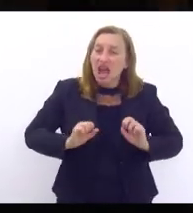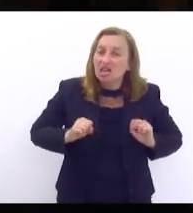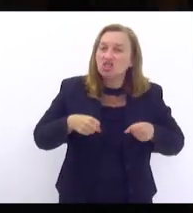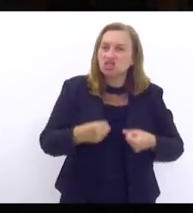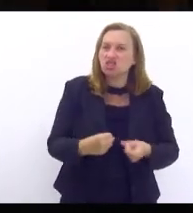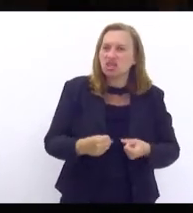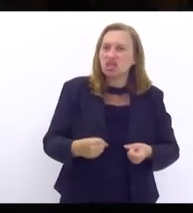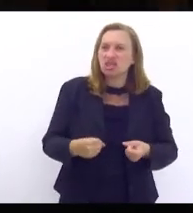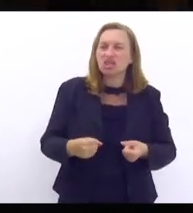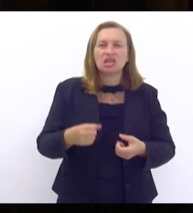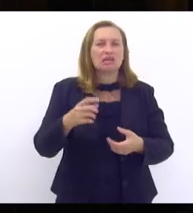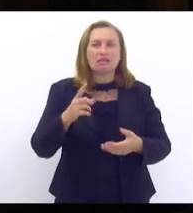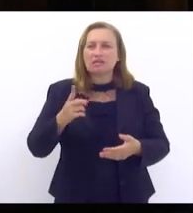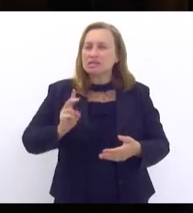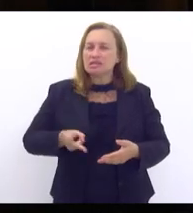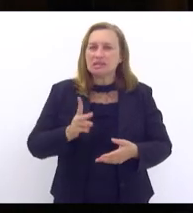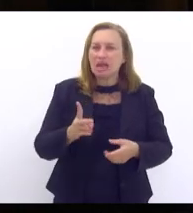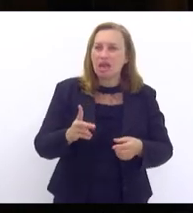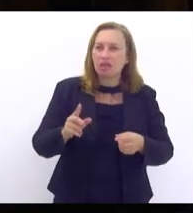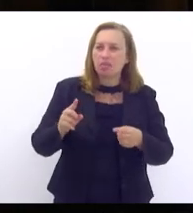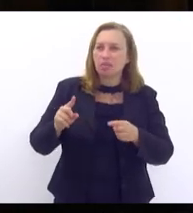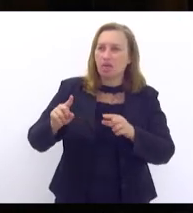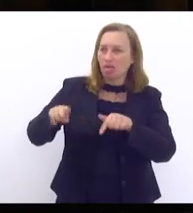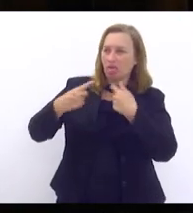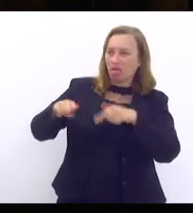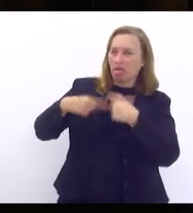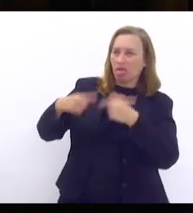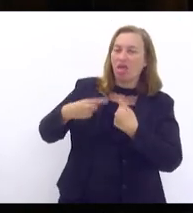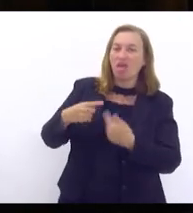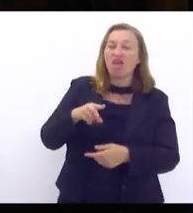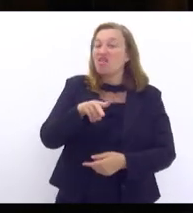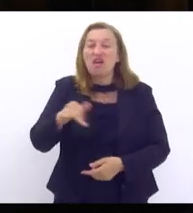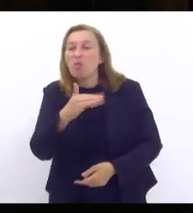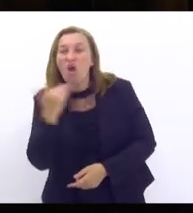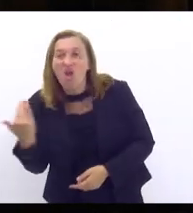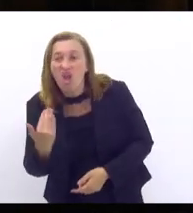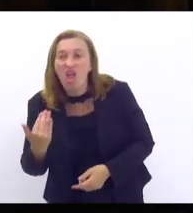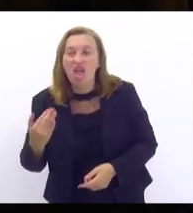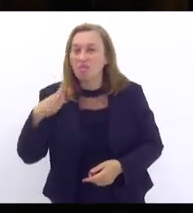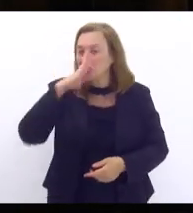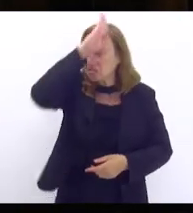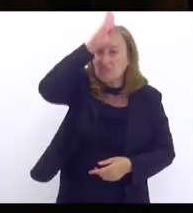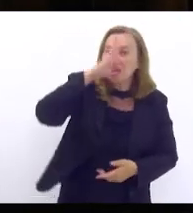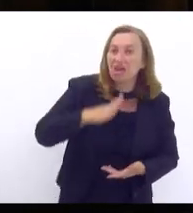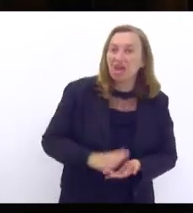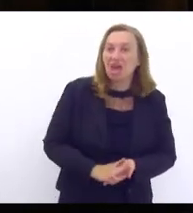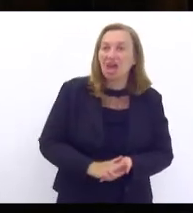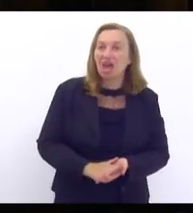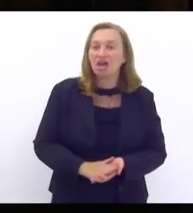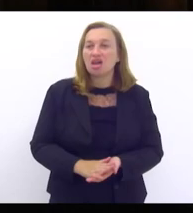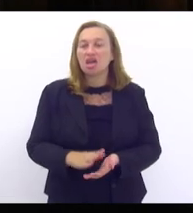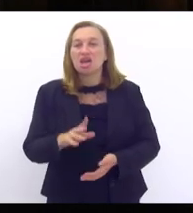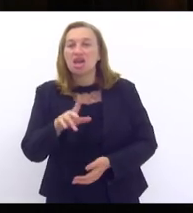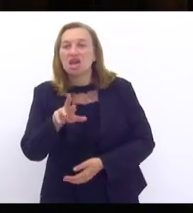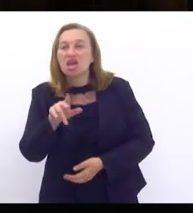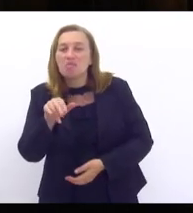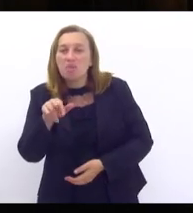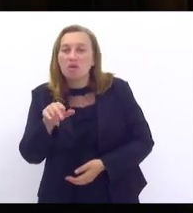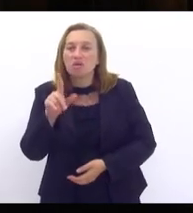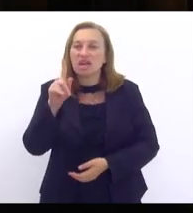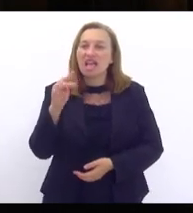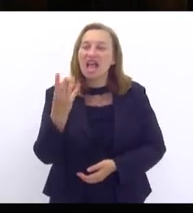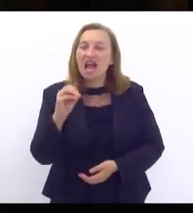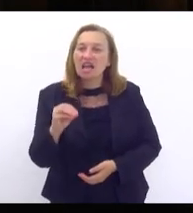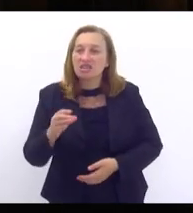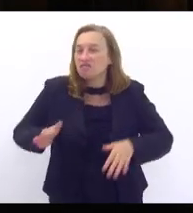É ameaça toda hora, deputado. Se pegar meu celular aqui, vai morrer, bolsomínio, irmão do Galeaço, vagabundo, é